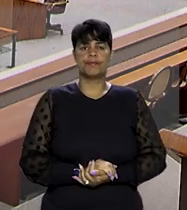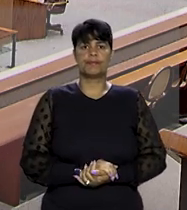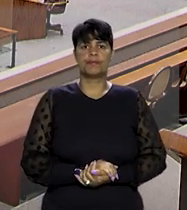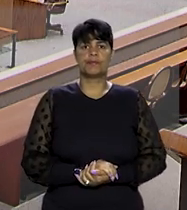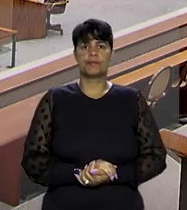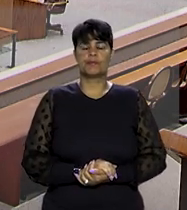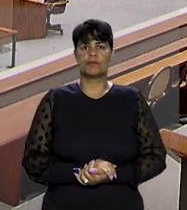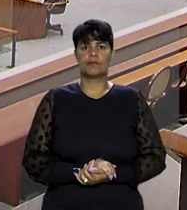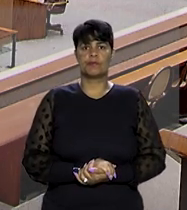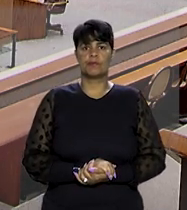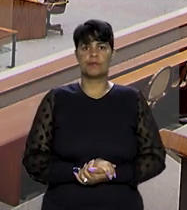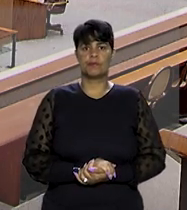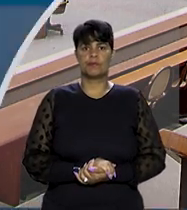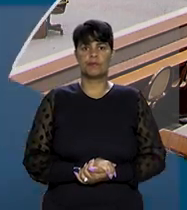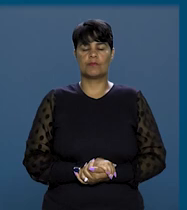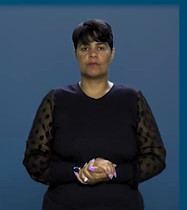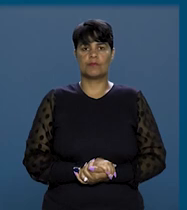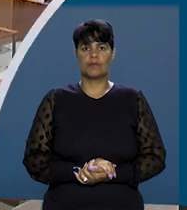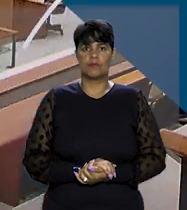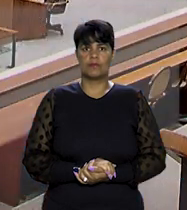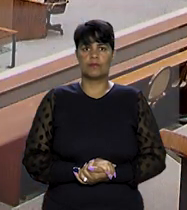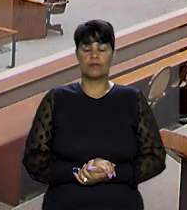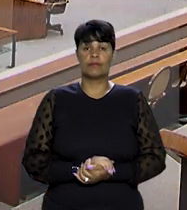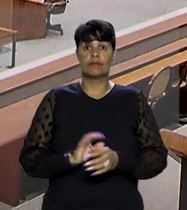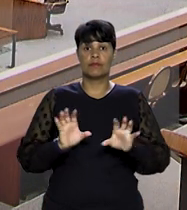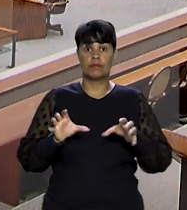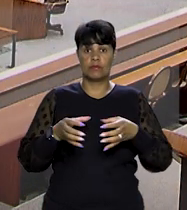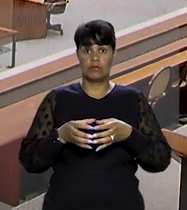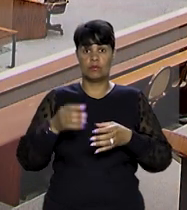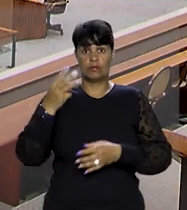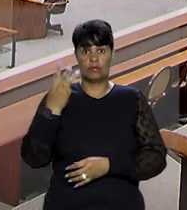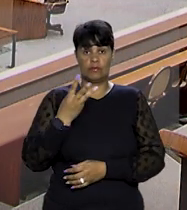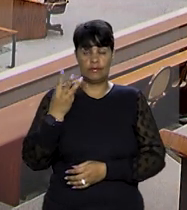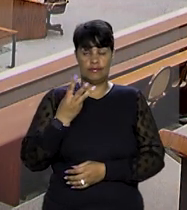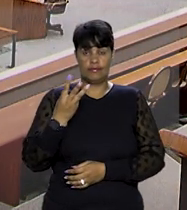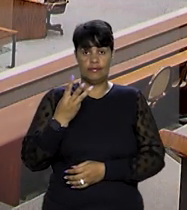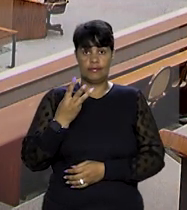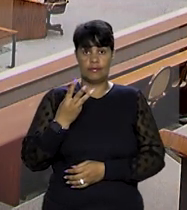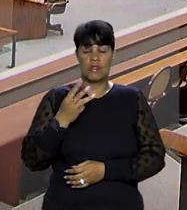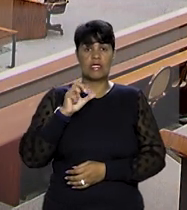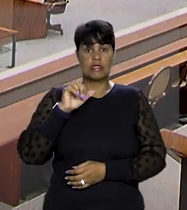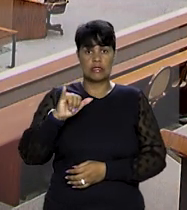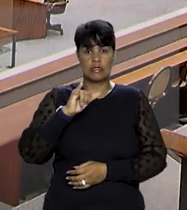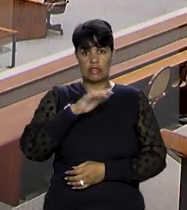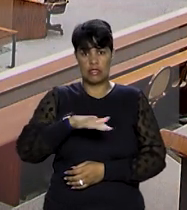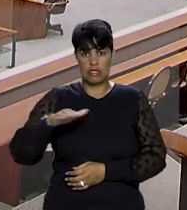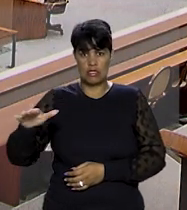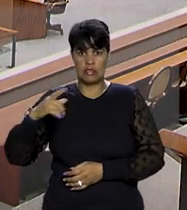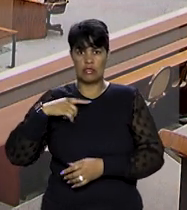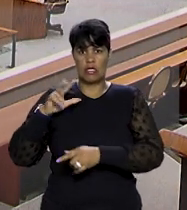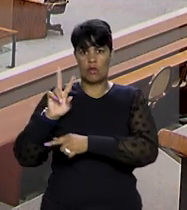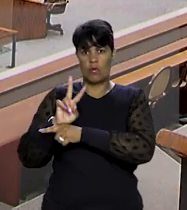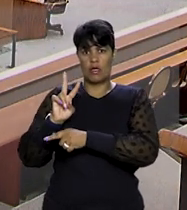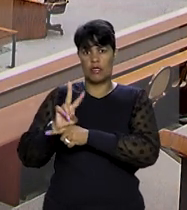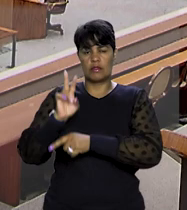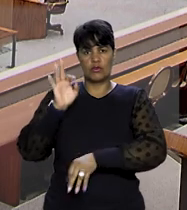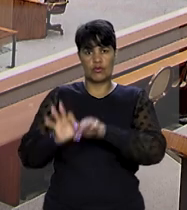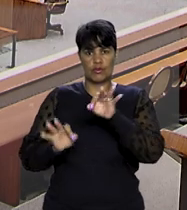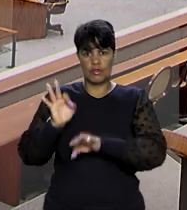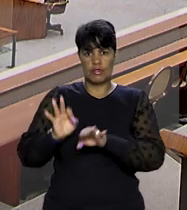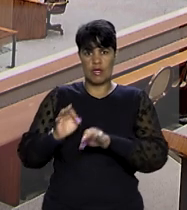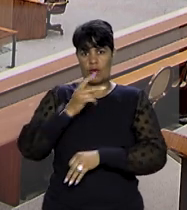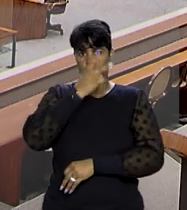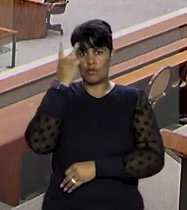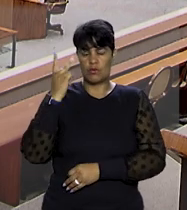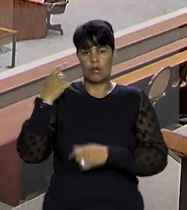de prisão por estupro na Itália. E para os ministros da terceira turma, o menor sob guarda judicial do titular de um plano de